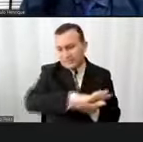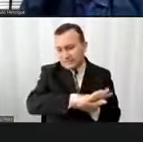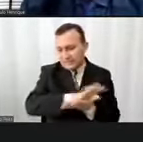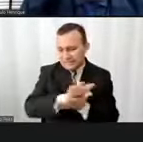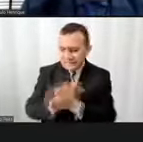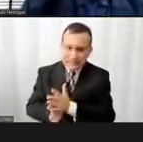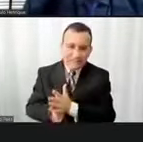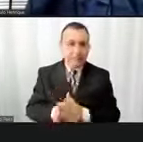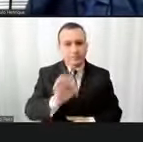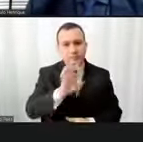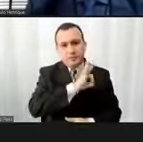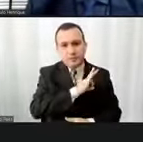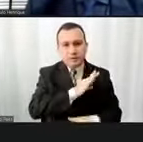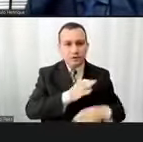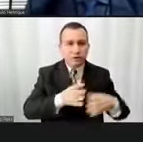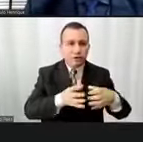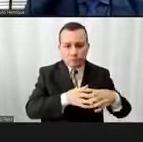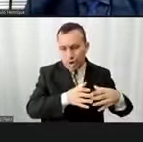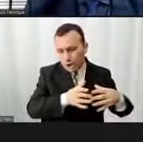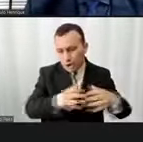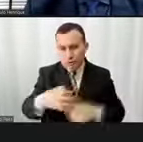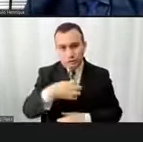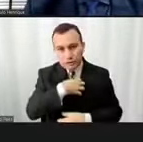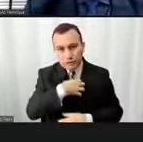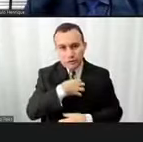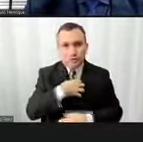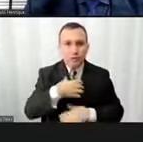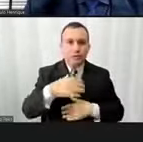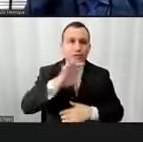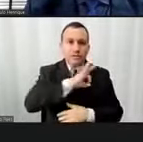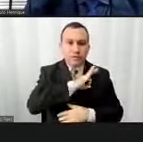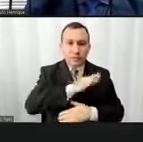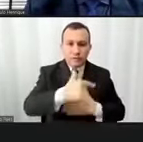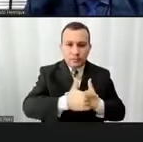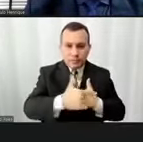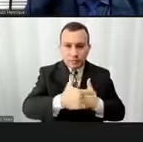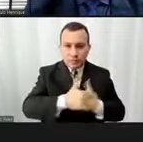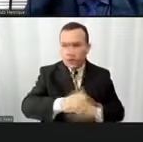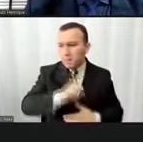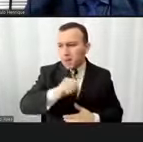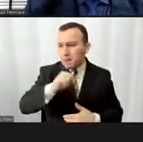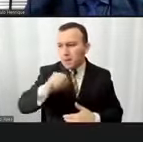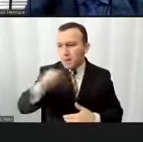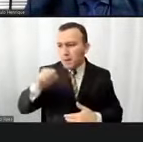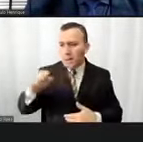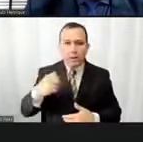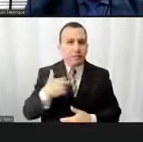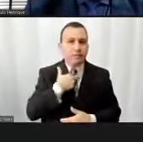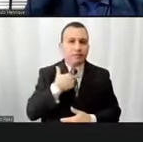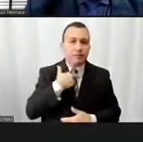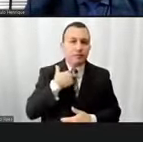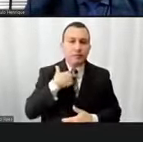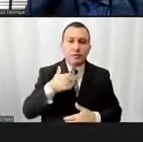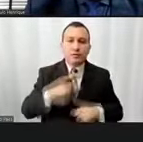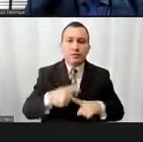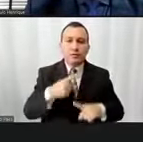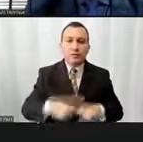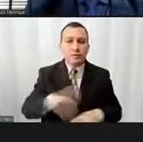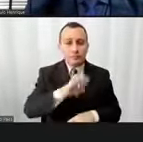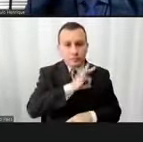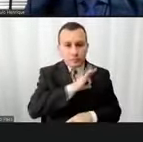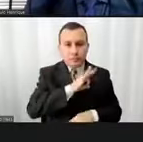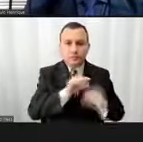natureza. Nós não podemos defender que o papel da polícia seja matar as pessoas, porque os policiais são servidores